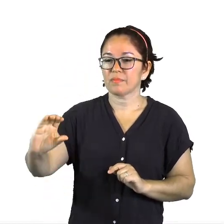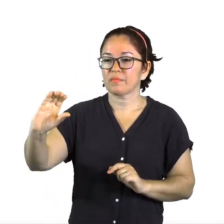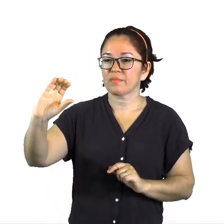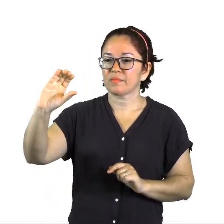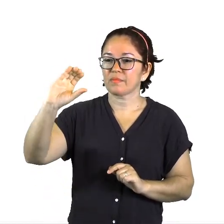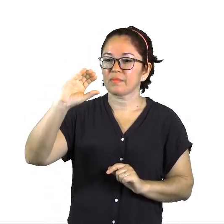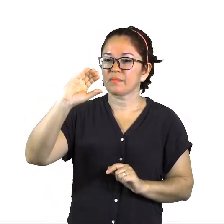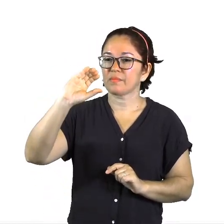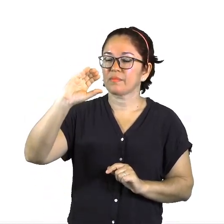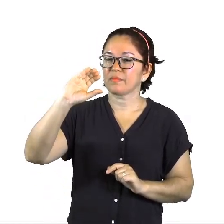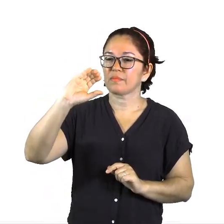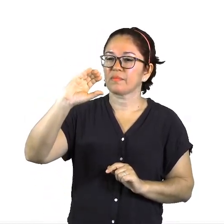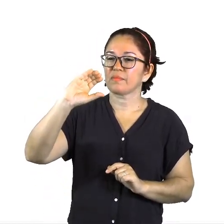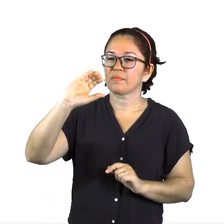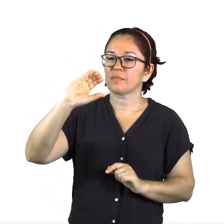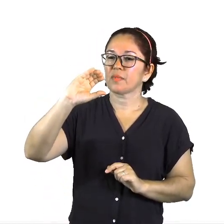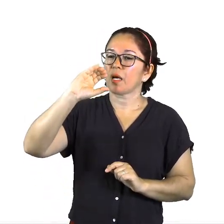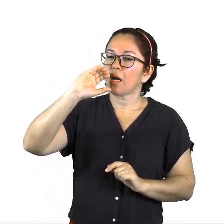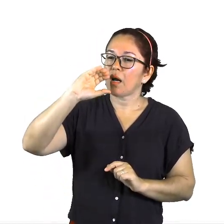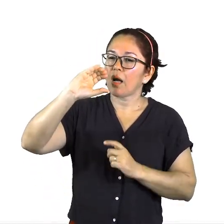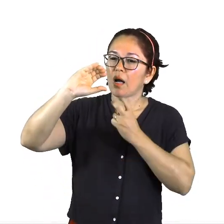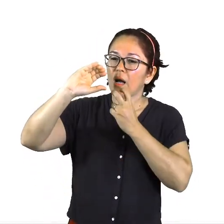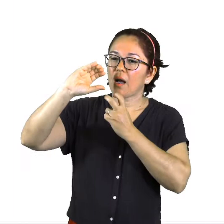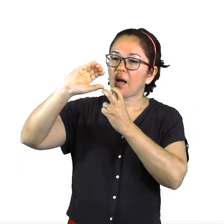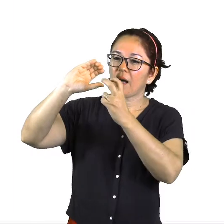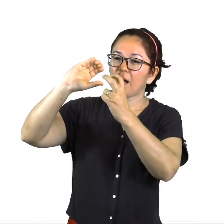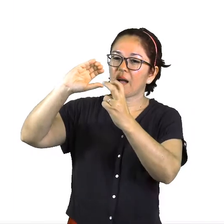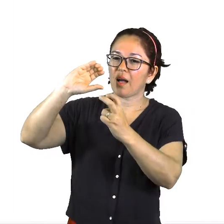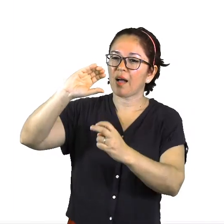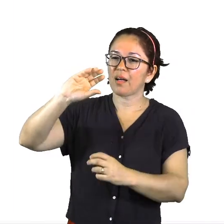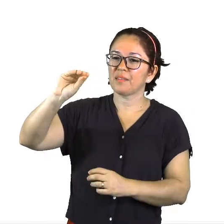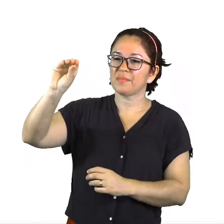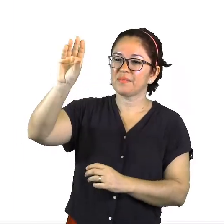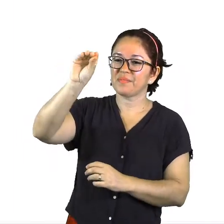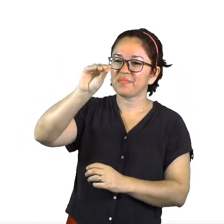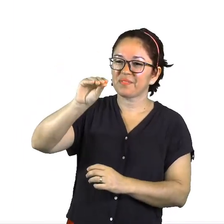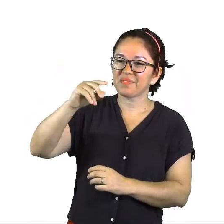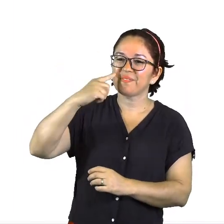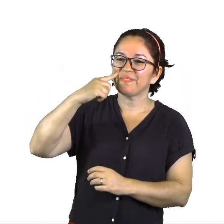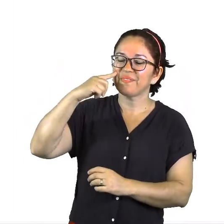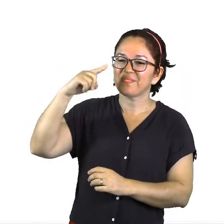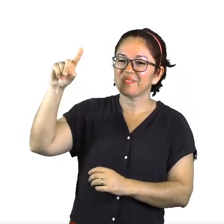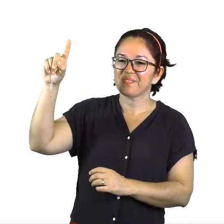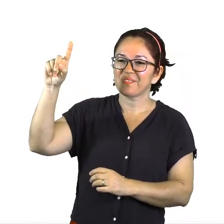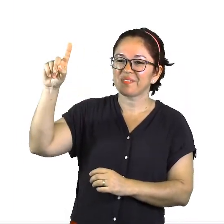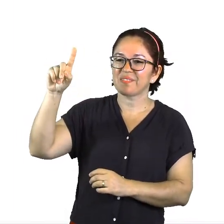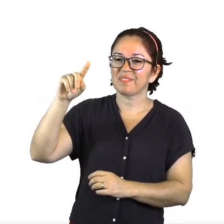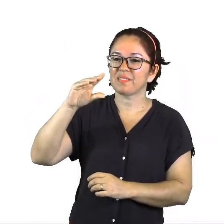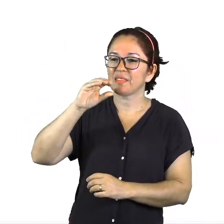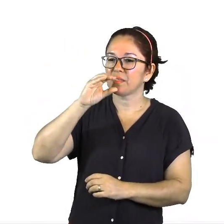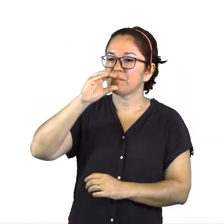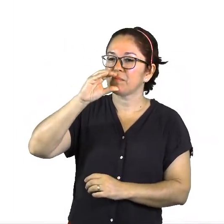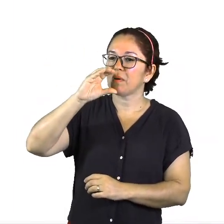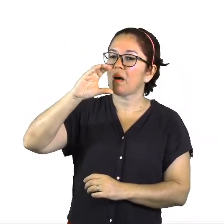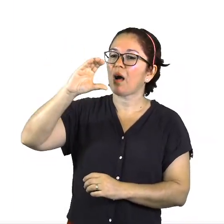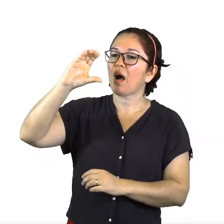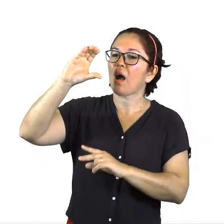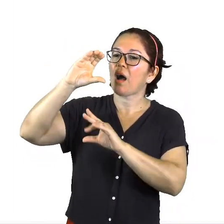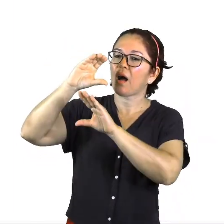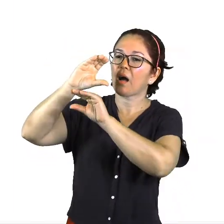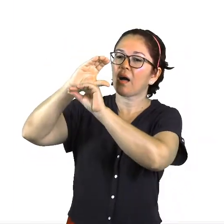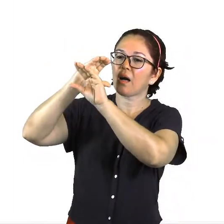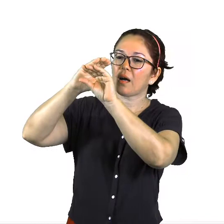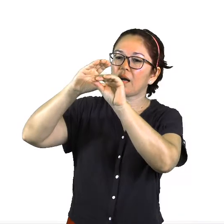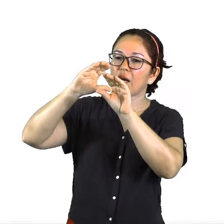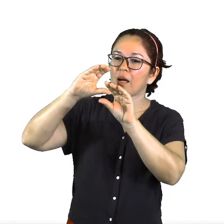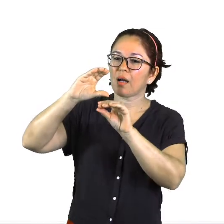um alto-falante em que está vindo várias imagens que a gente pode fazer a comparação, que são fatos